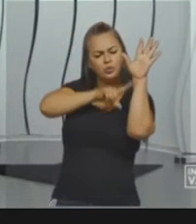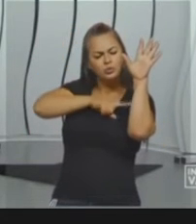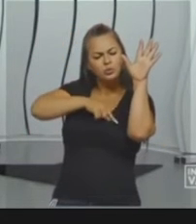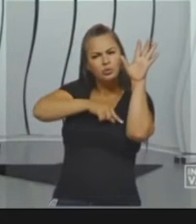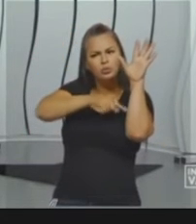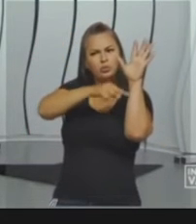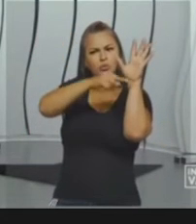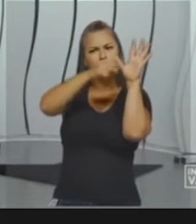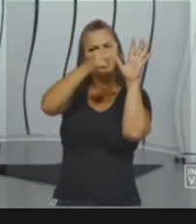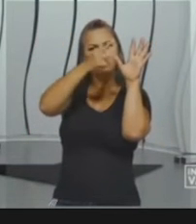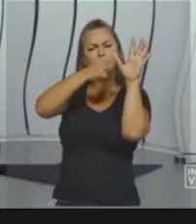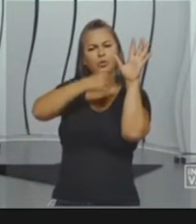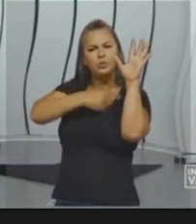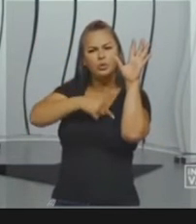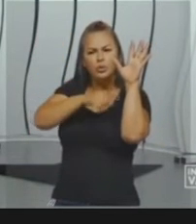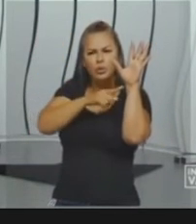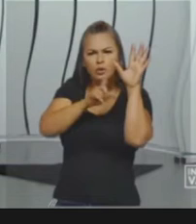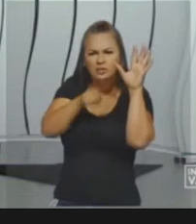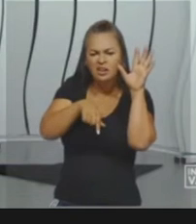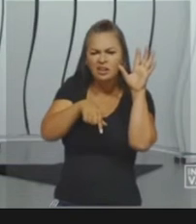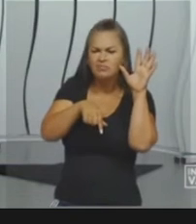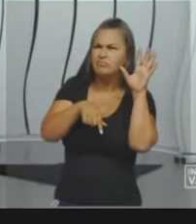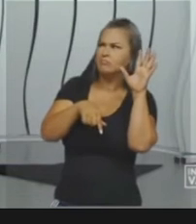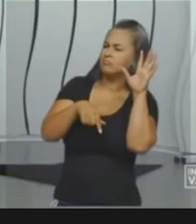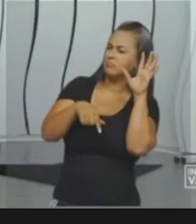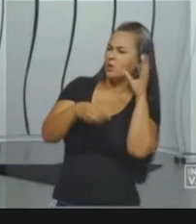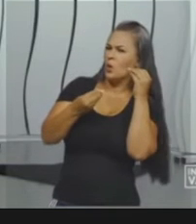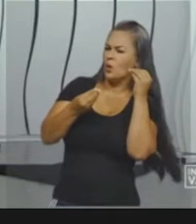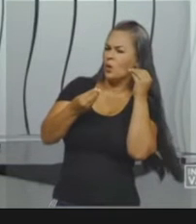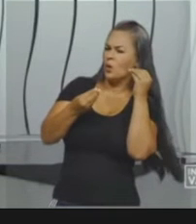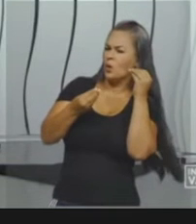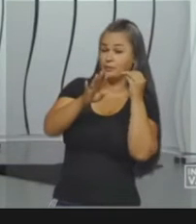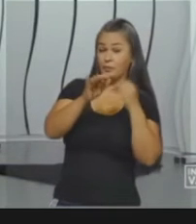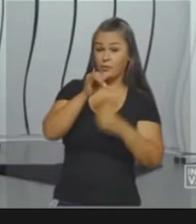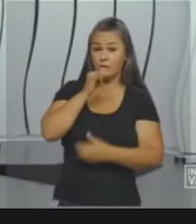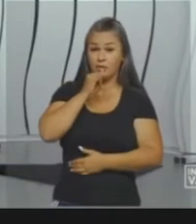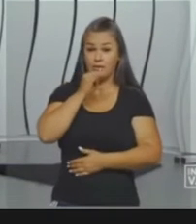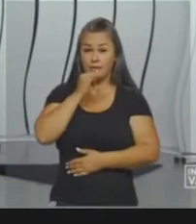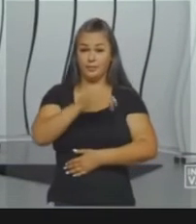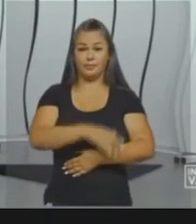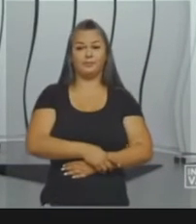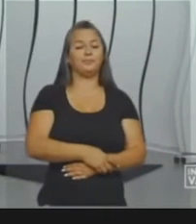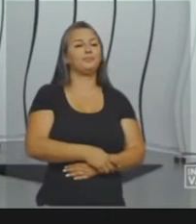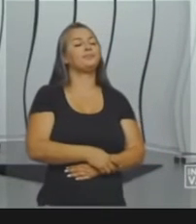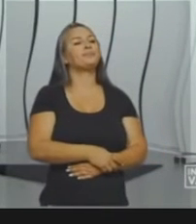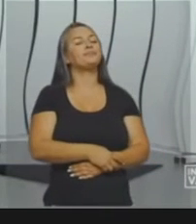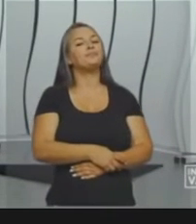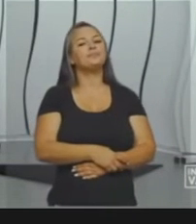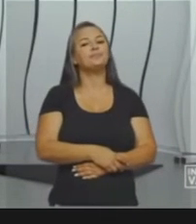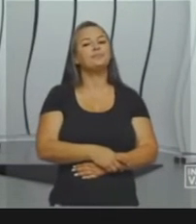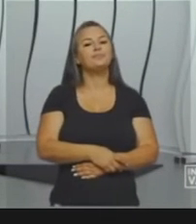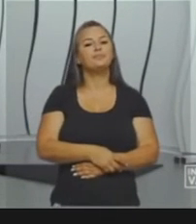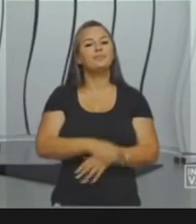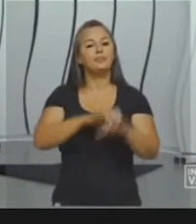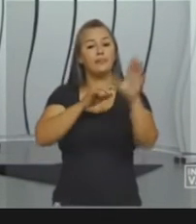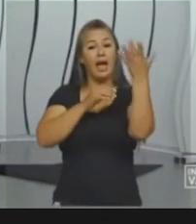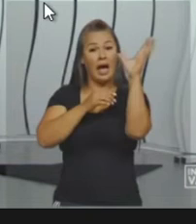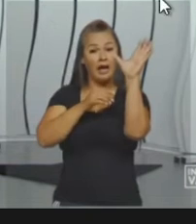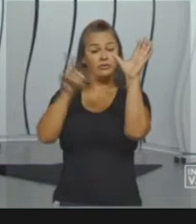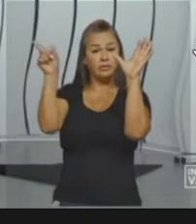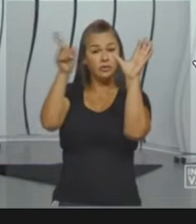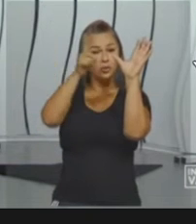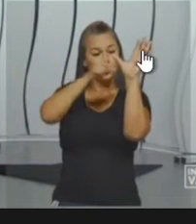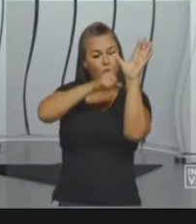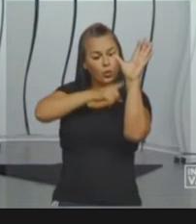planta produz oxigênio, para ela produzir oxigênio, ela precisa de pegar do ar primeiro gás